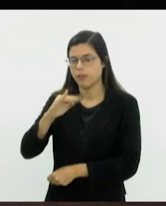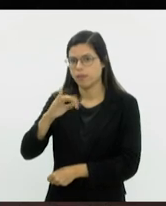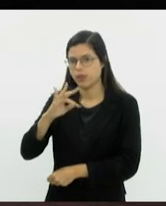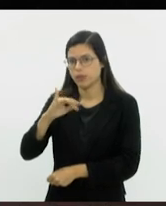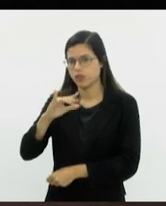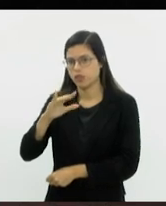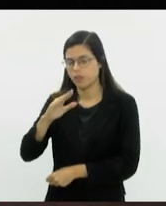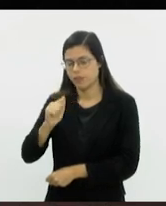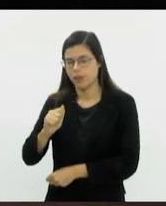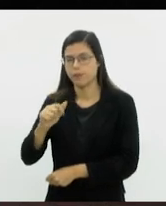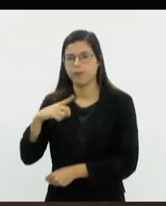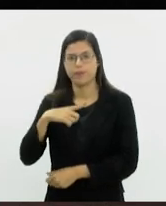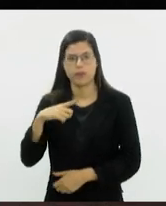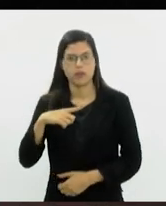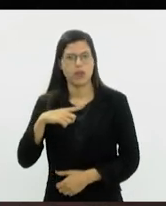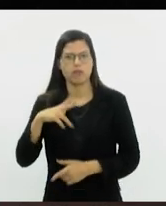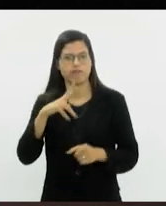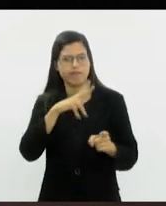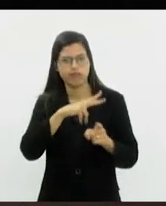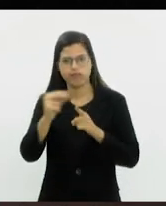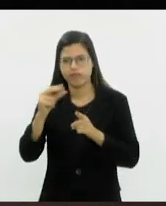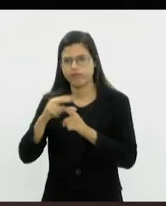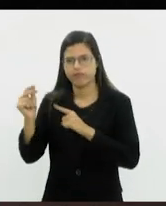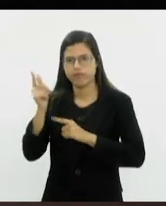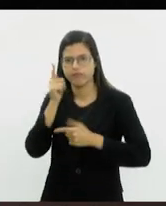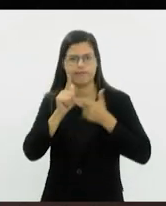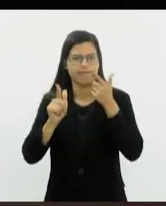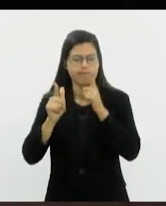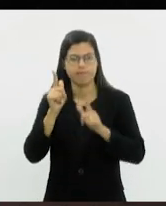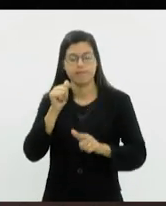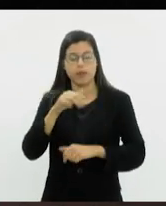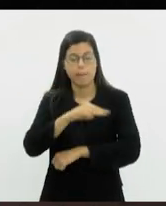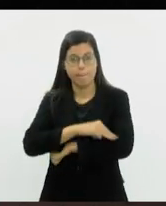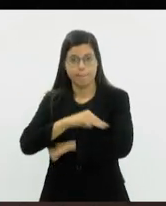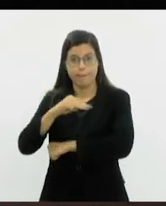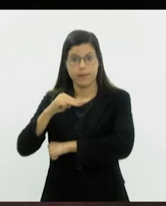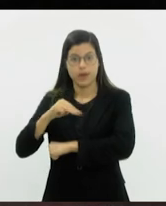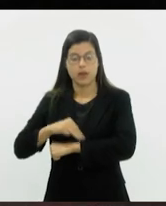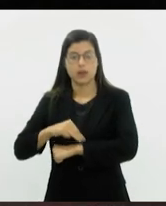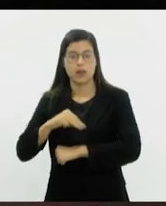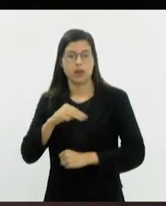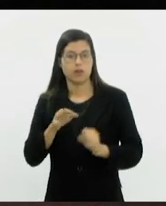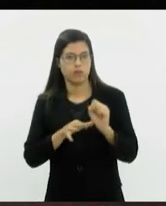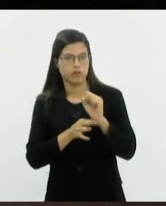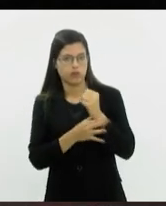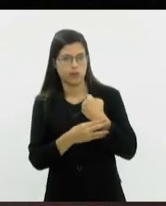tido grandes vitórias, né? Macaé, com o segurança